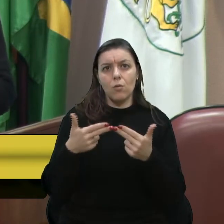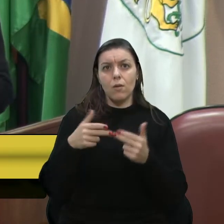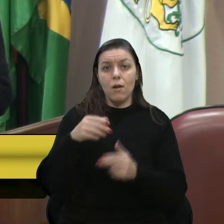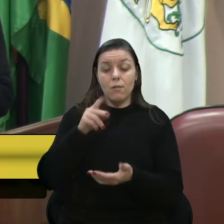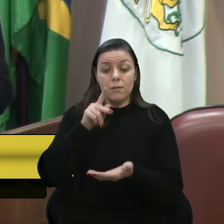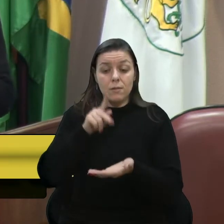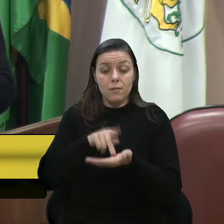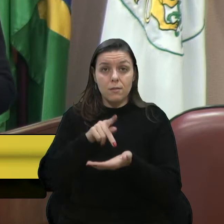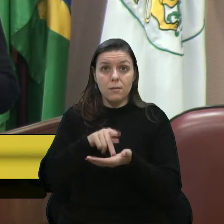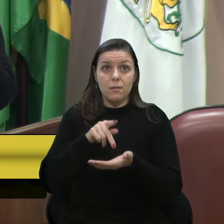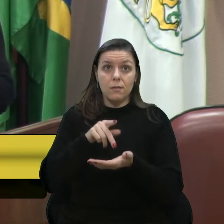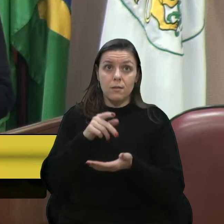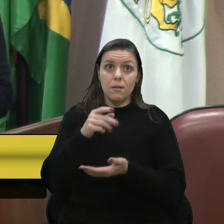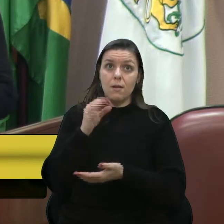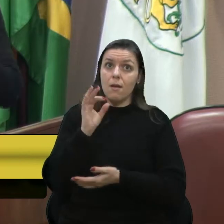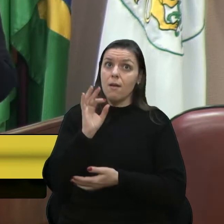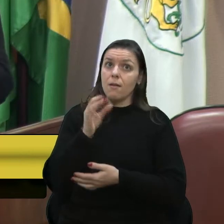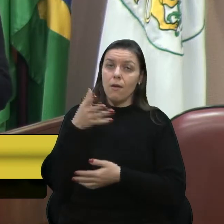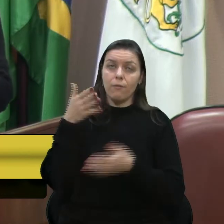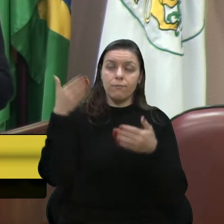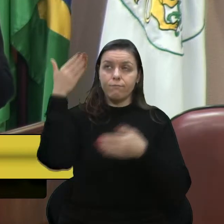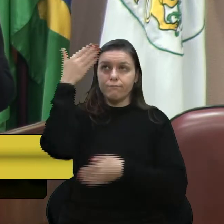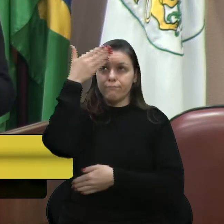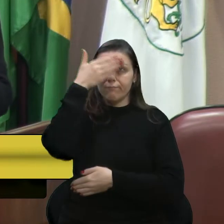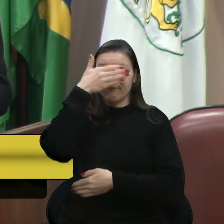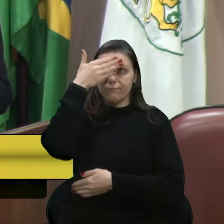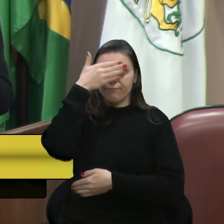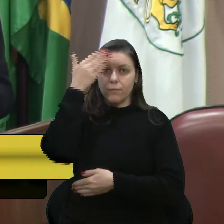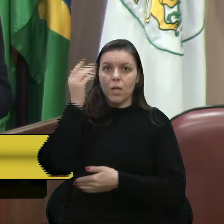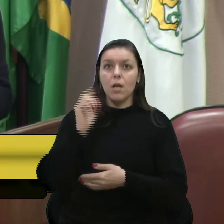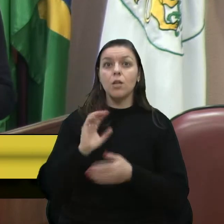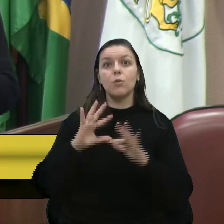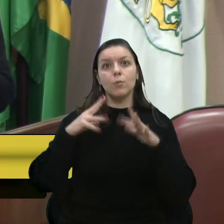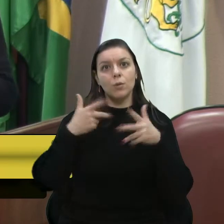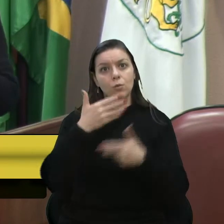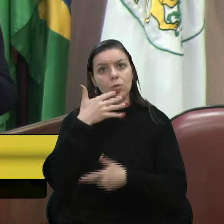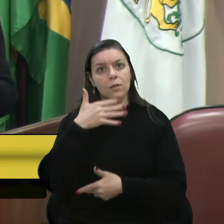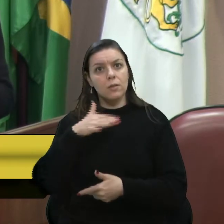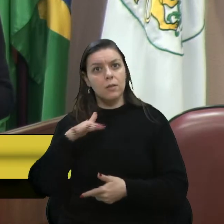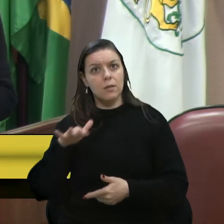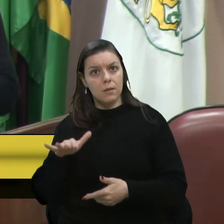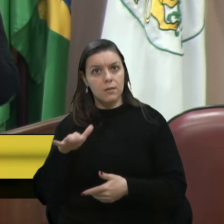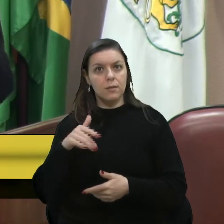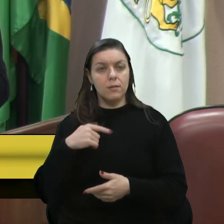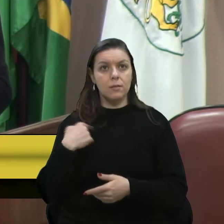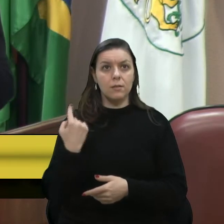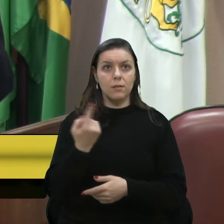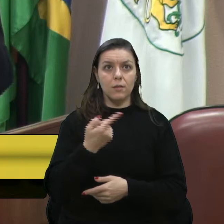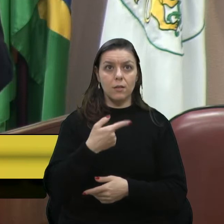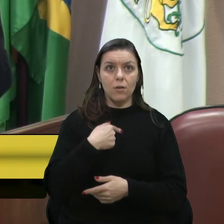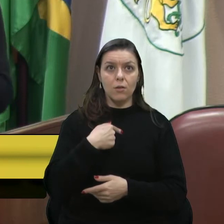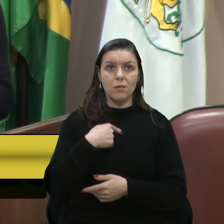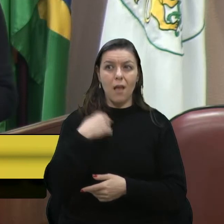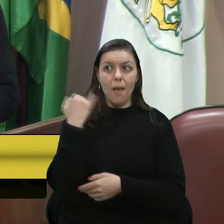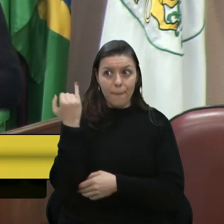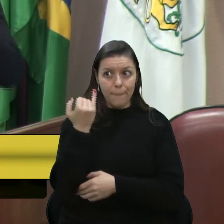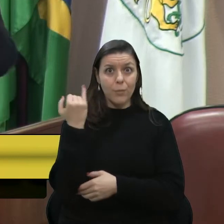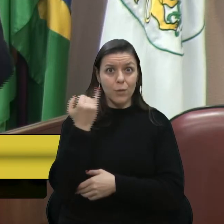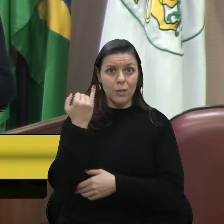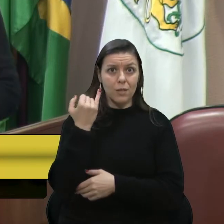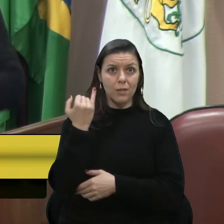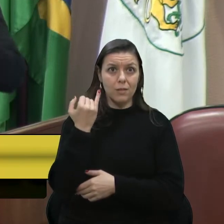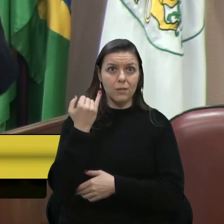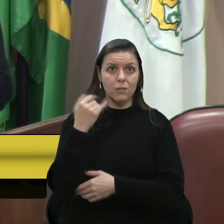certeza de que nós não fechamos o olho para todas essas crianças, que nós não fechamos o olho para a importância